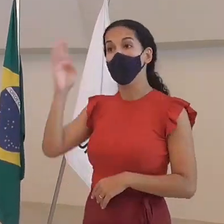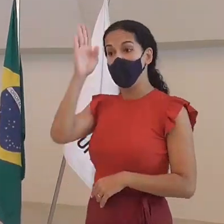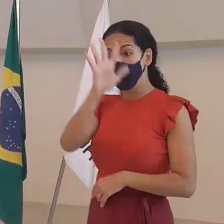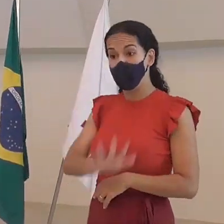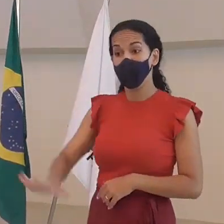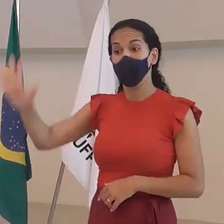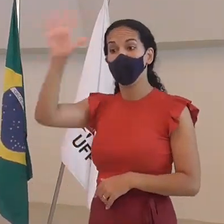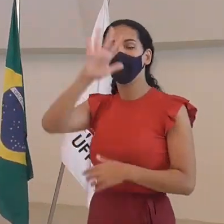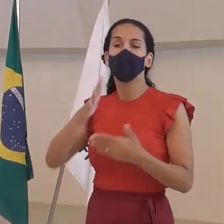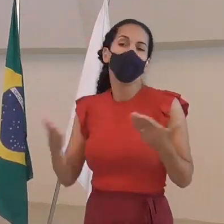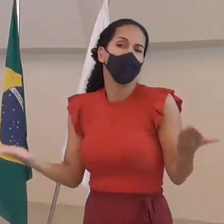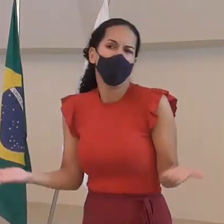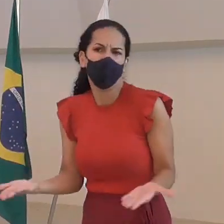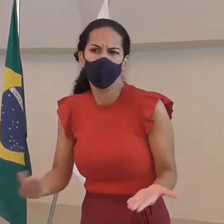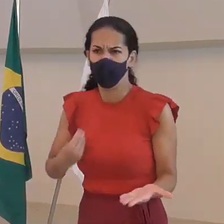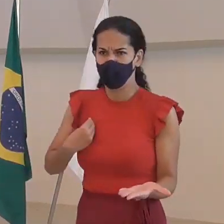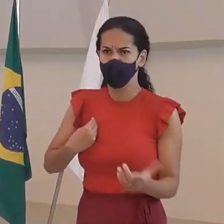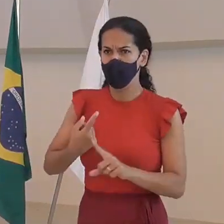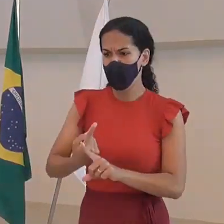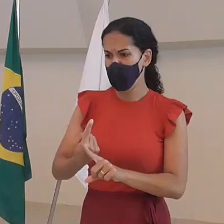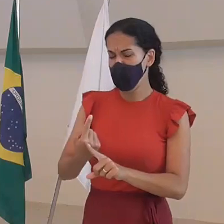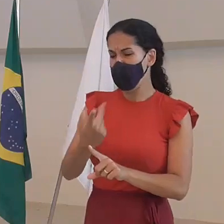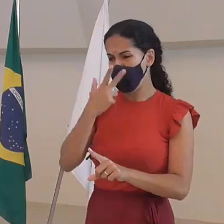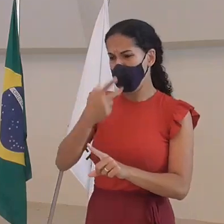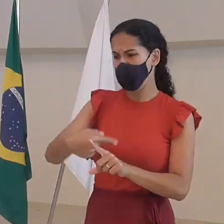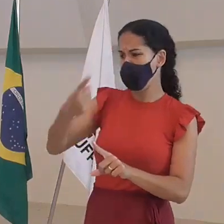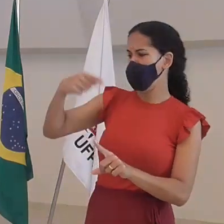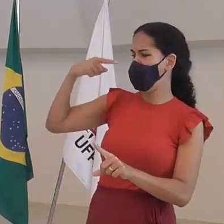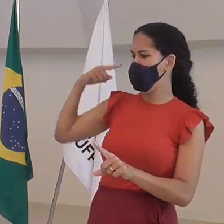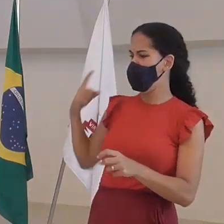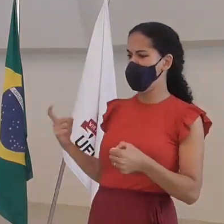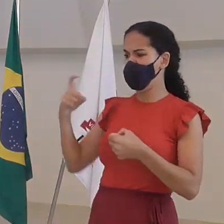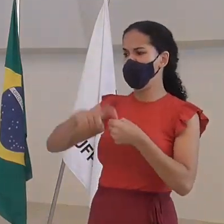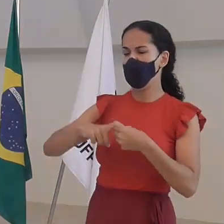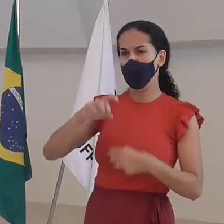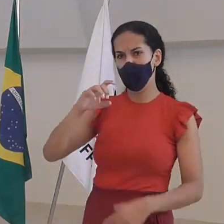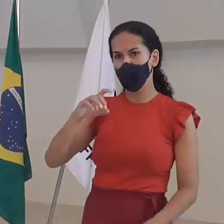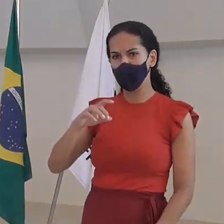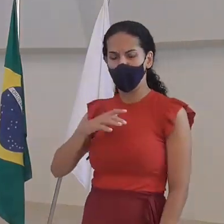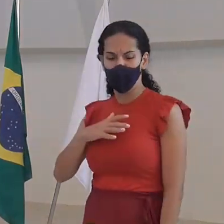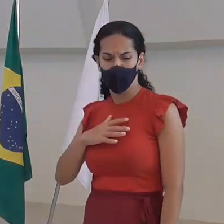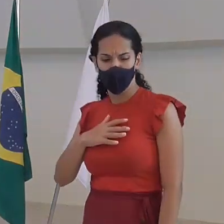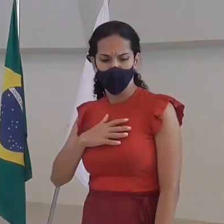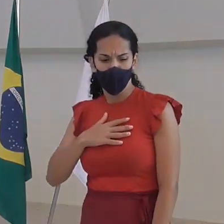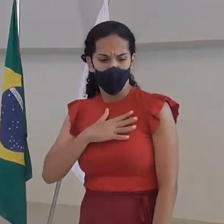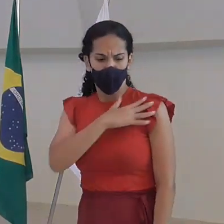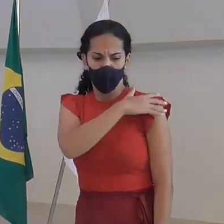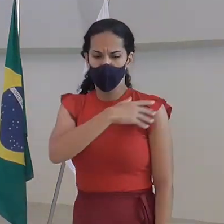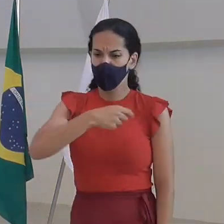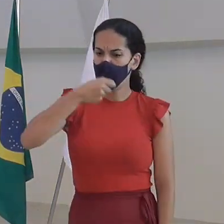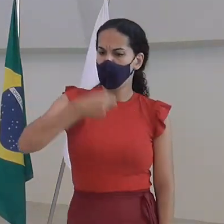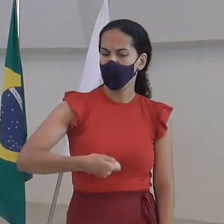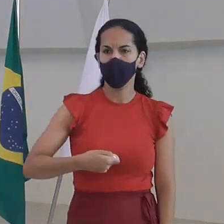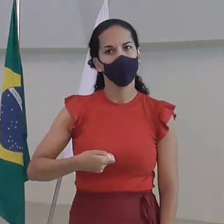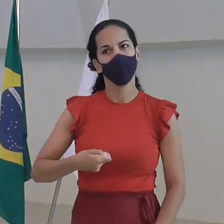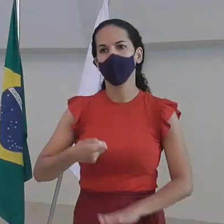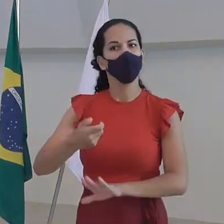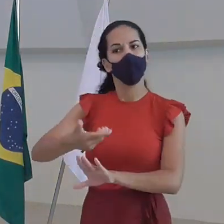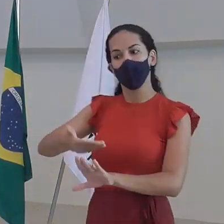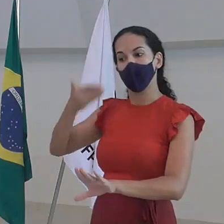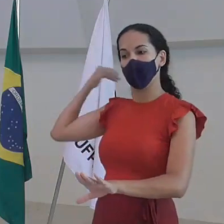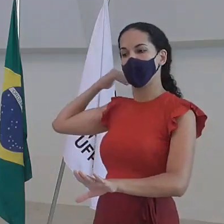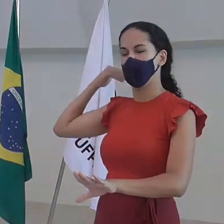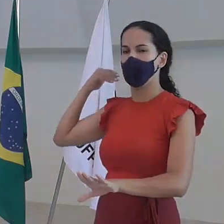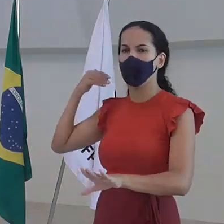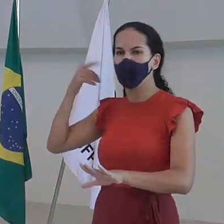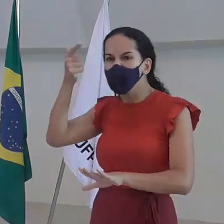não há mais espaço para retrocessos autoritários. Ditadura e tortura pertencem ao passado.